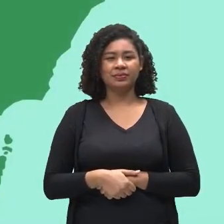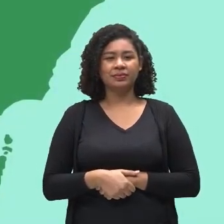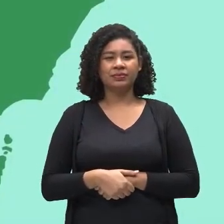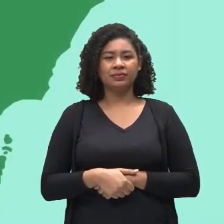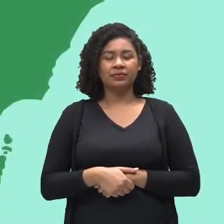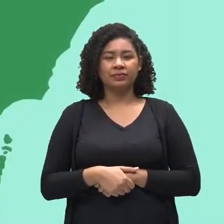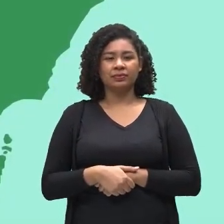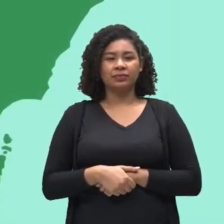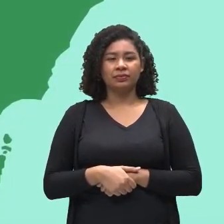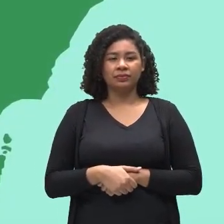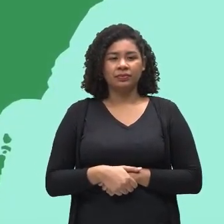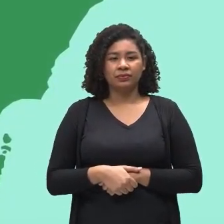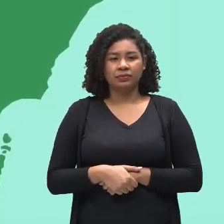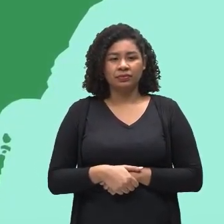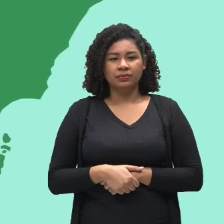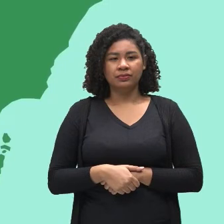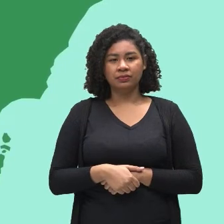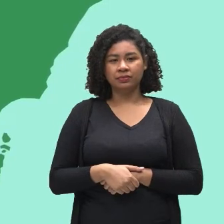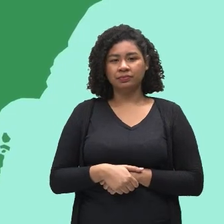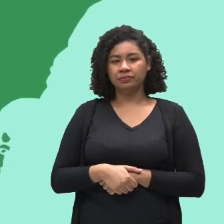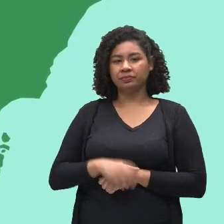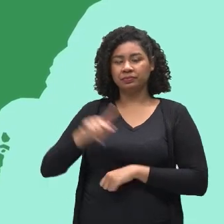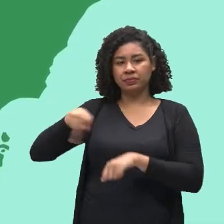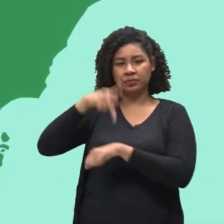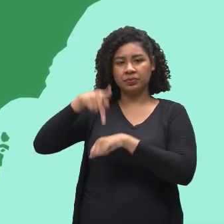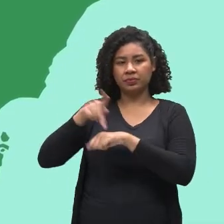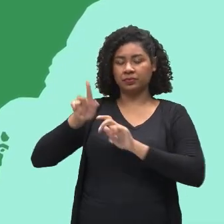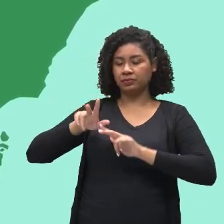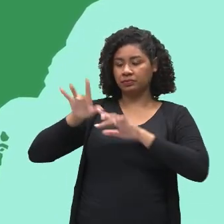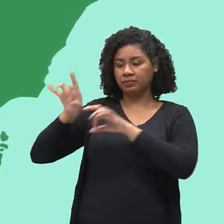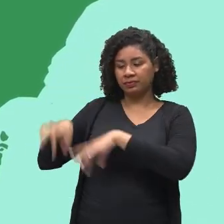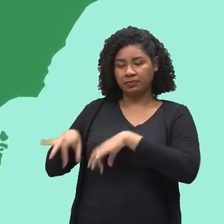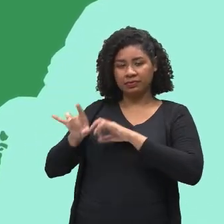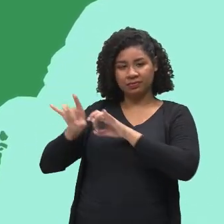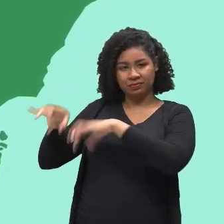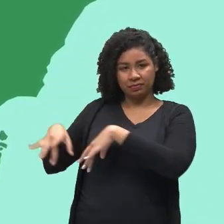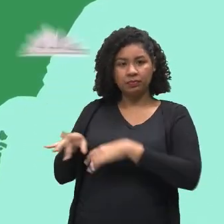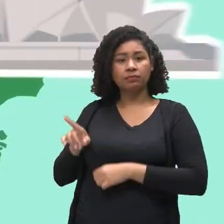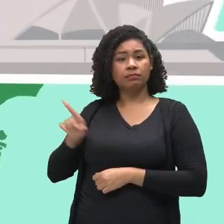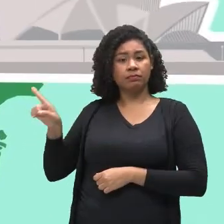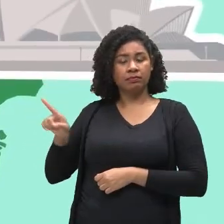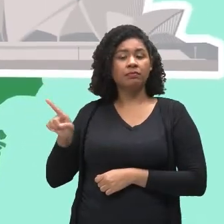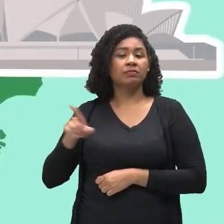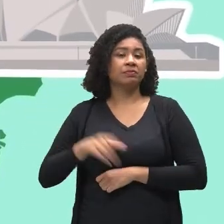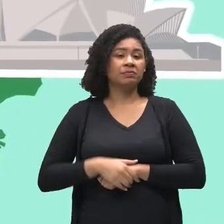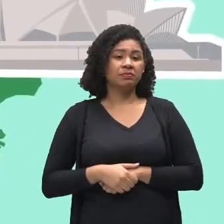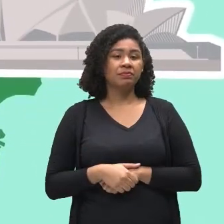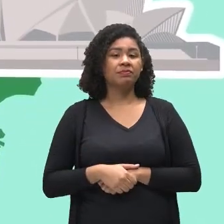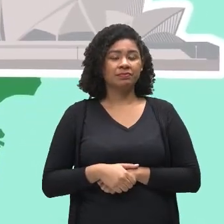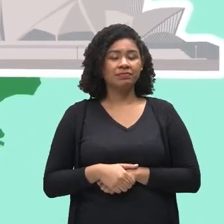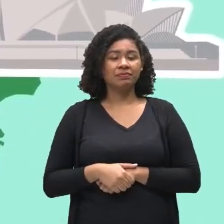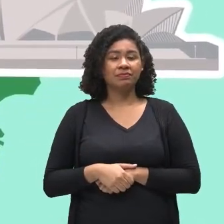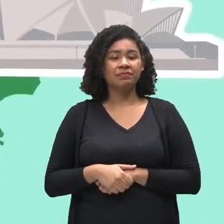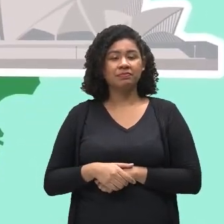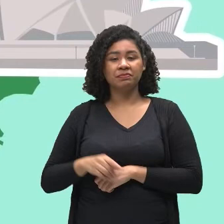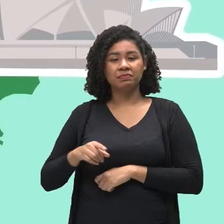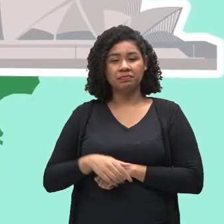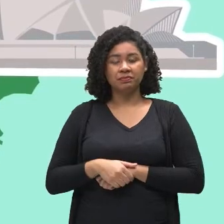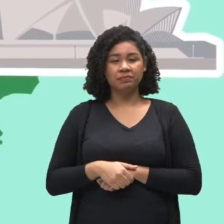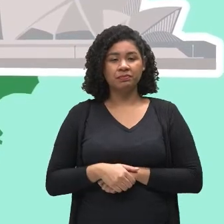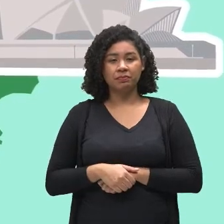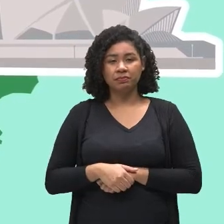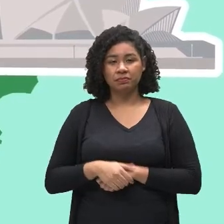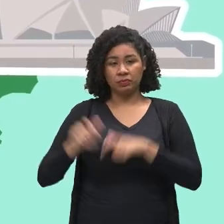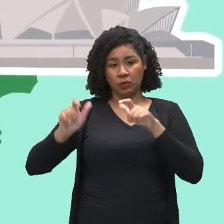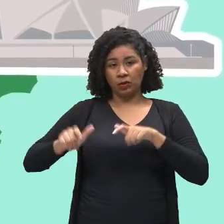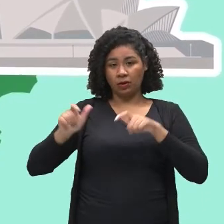A Austrália fica na Oceania, mas cobre uma parte tão significativa do continente que ele também é chamado de continente australiano.